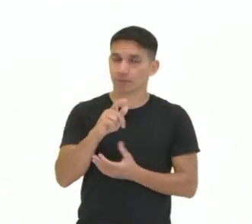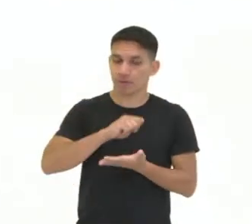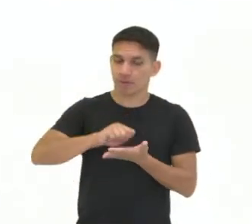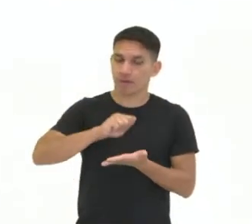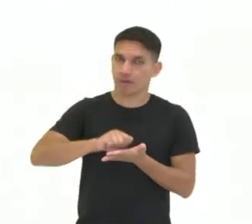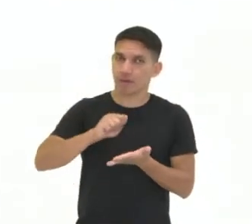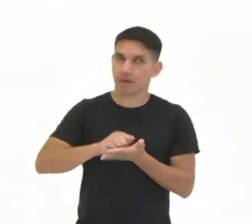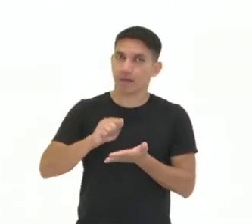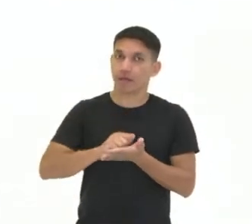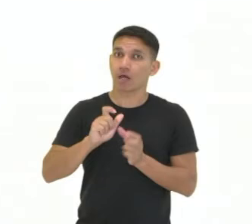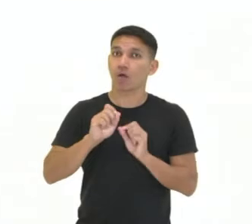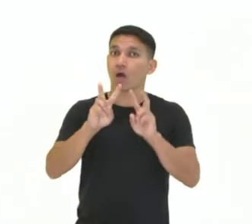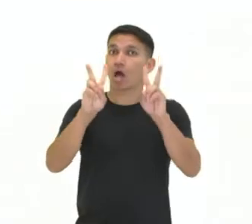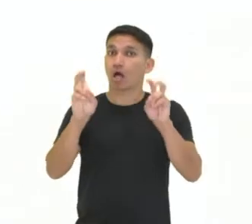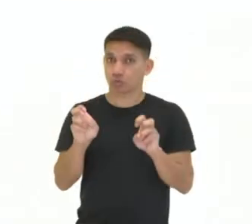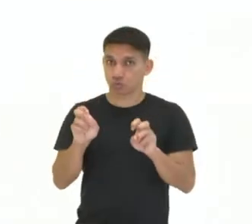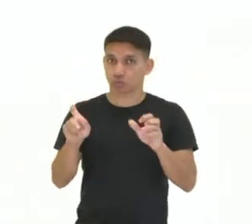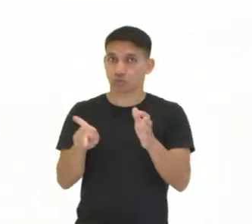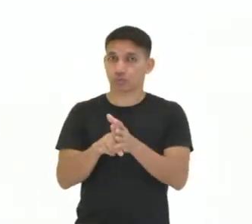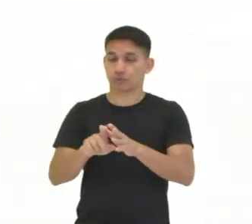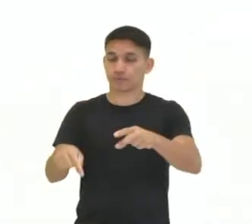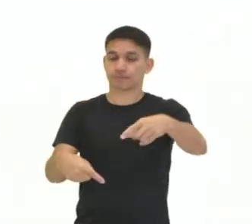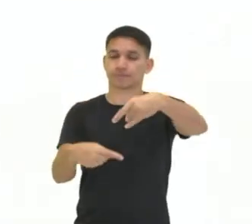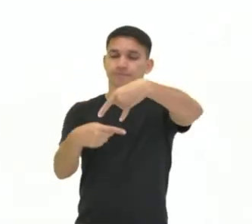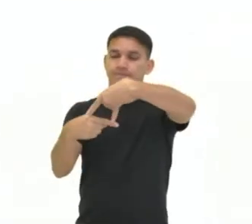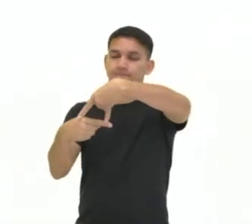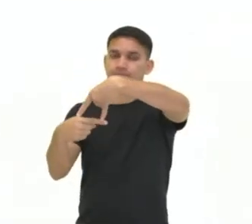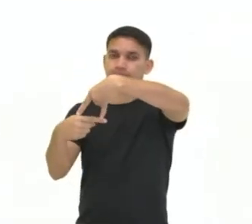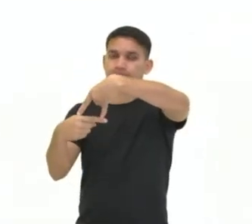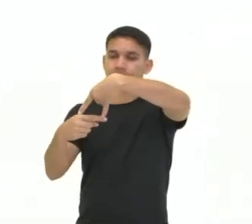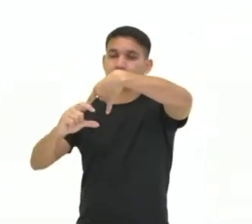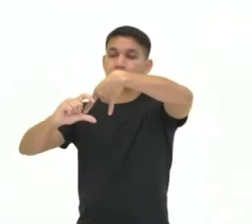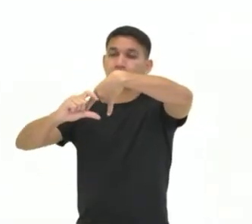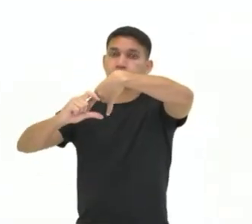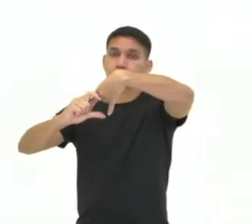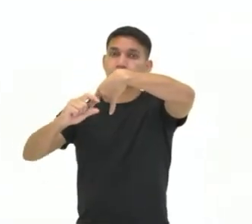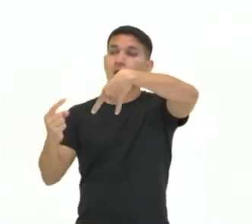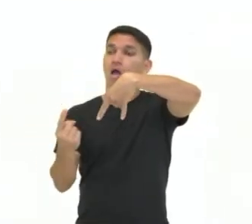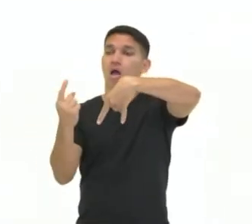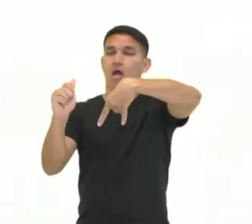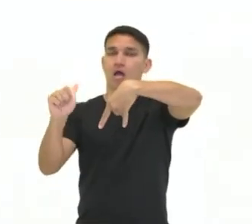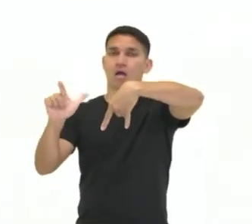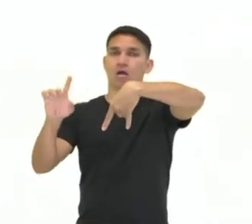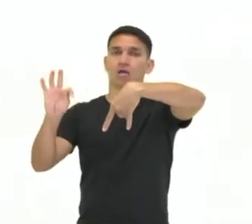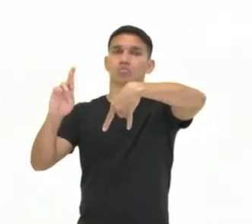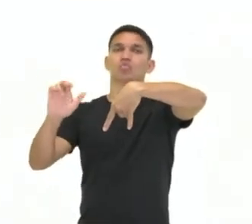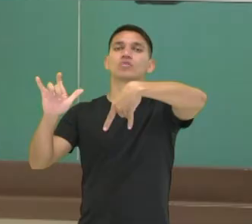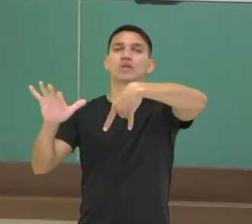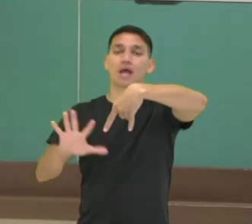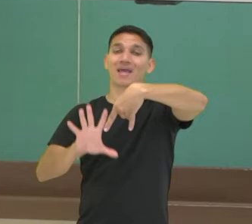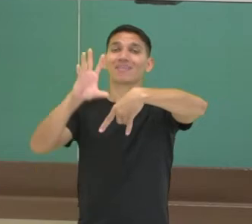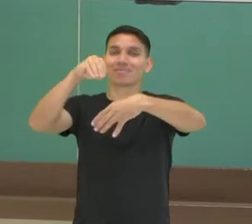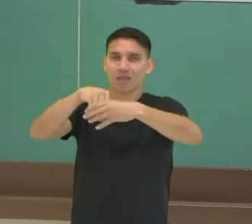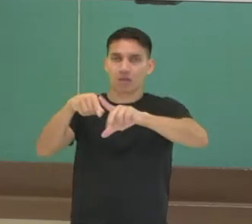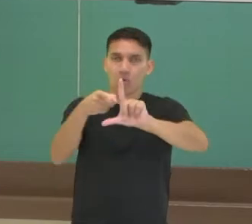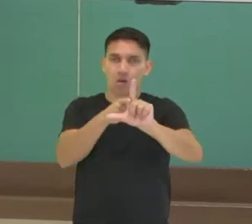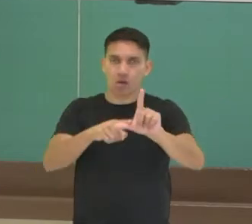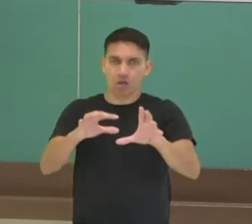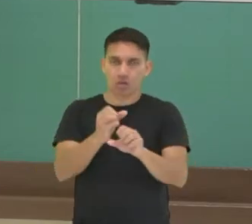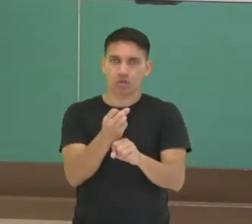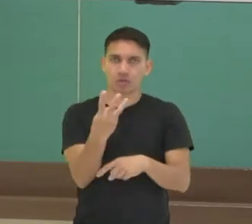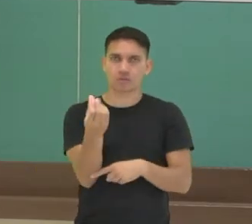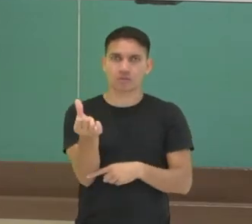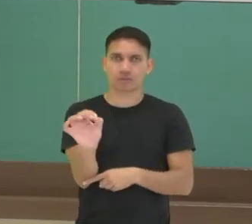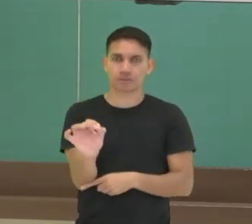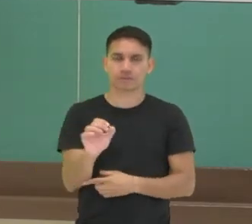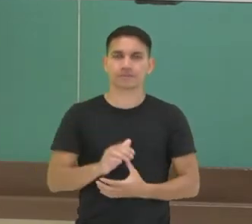informação das bases, que a distância entre as bases é a altura, e a soma dos ângulos internos é 360. Anote no seu caderno e a gente